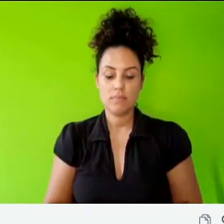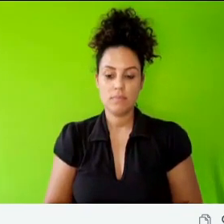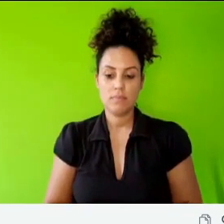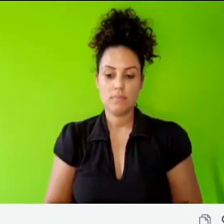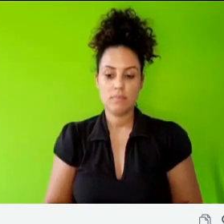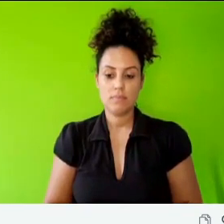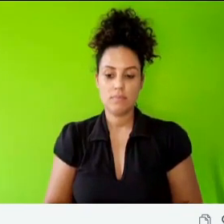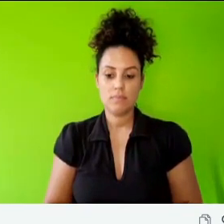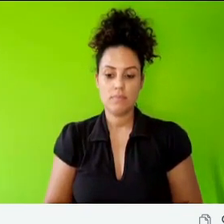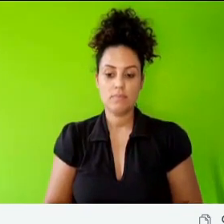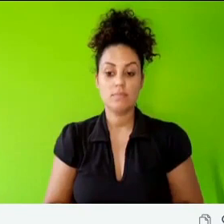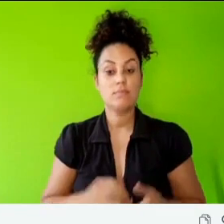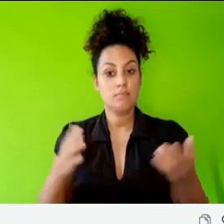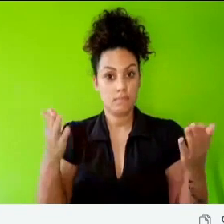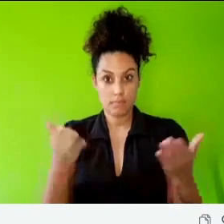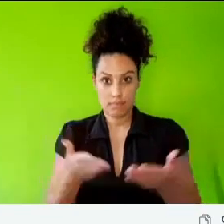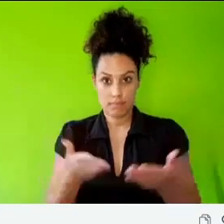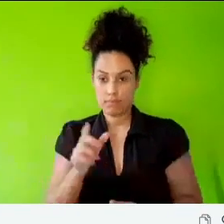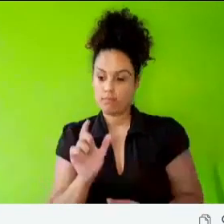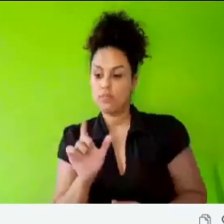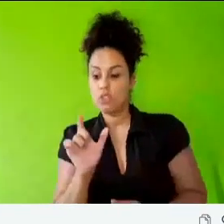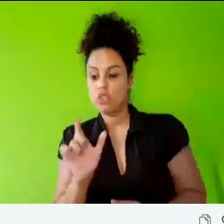o número da semente utilizada.